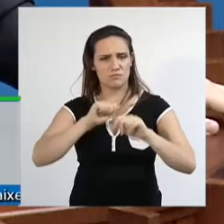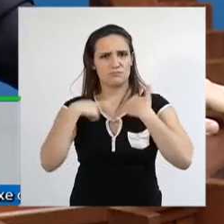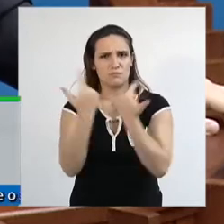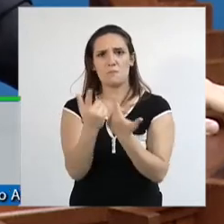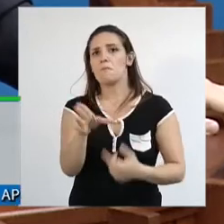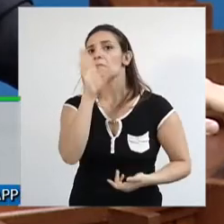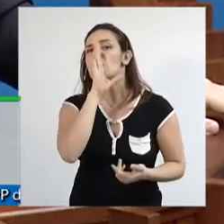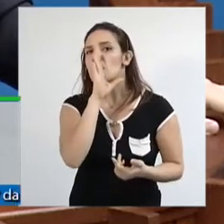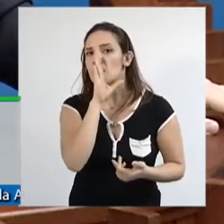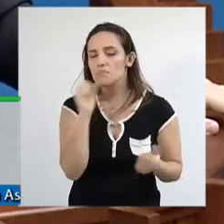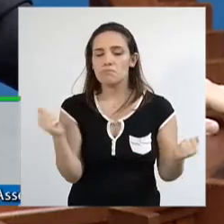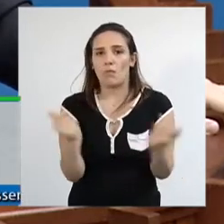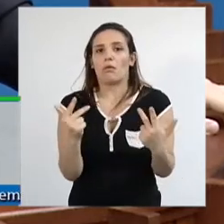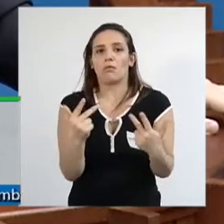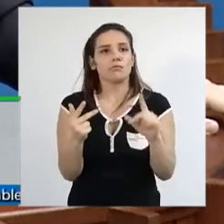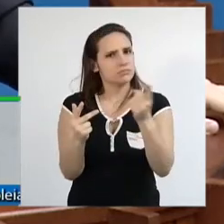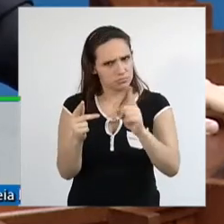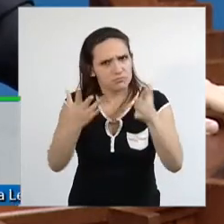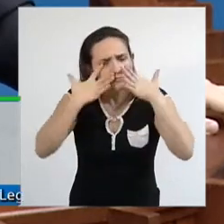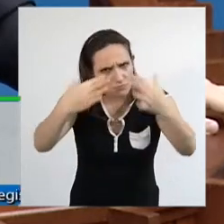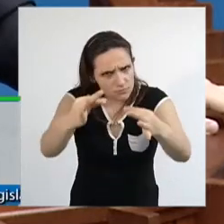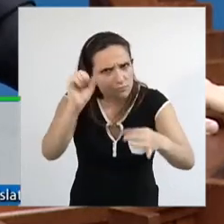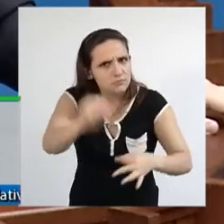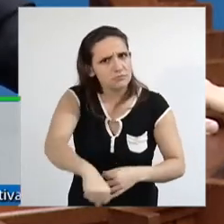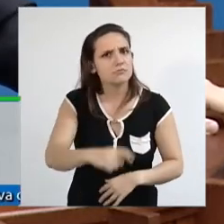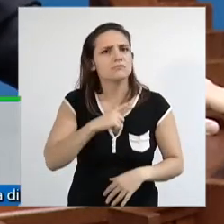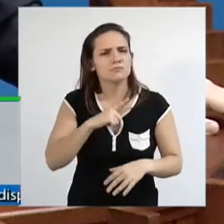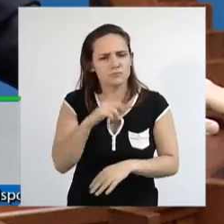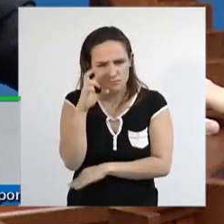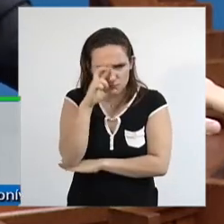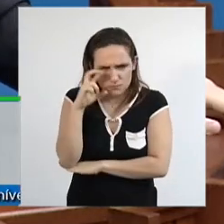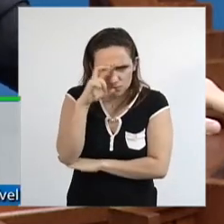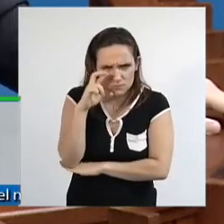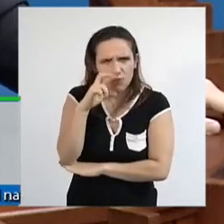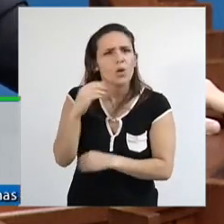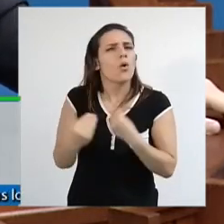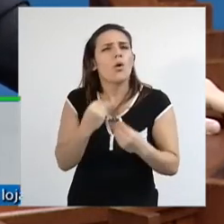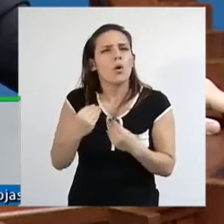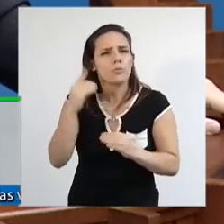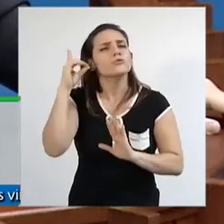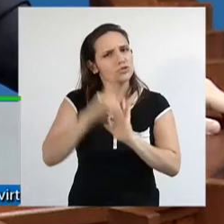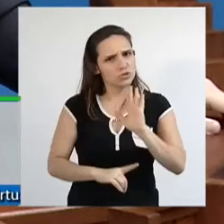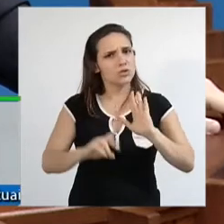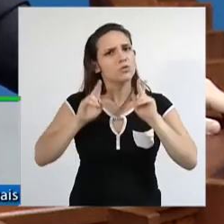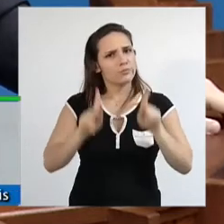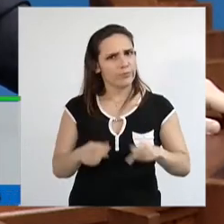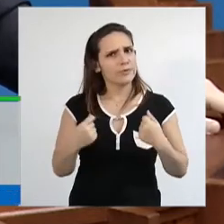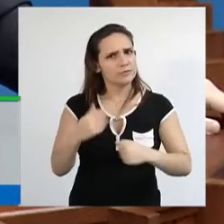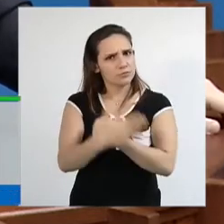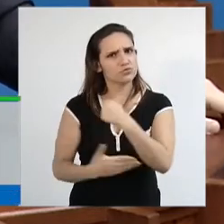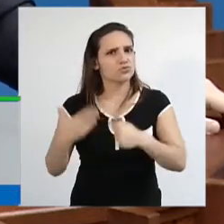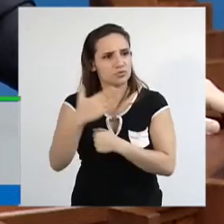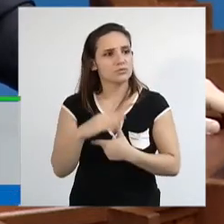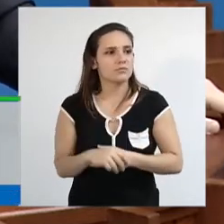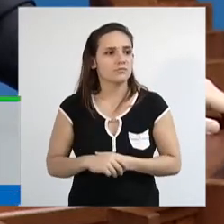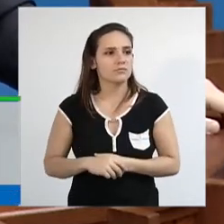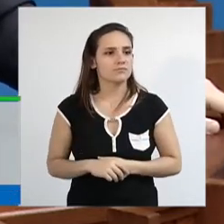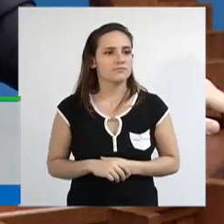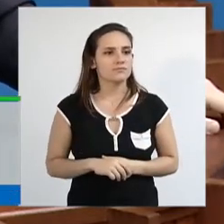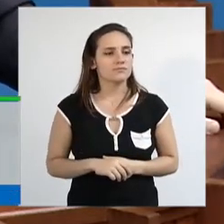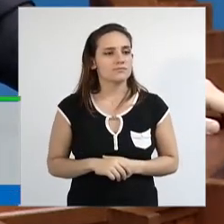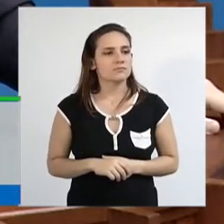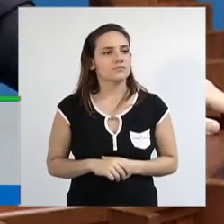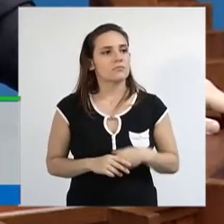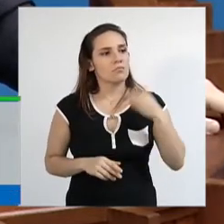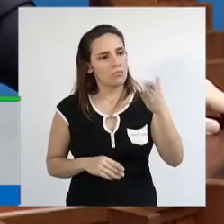estamos anestesiados, nós estamos atentos e vigilantes na cobrança dos direitos da população. E, como disse o